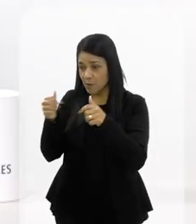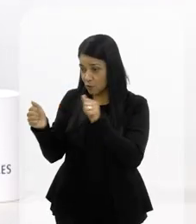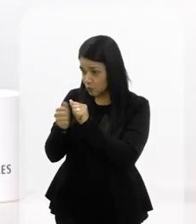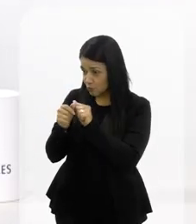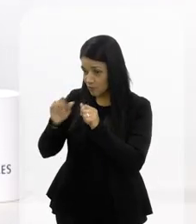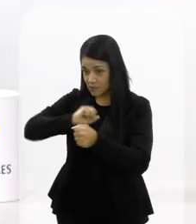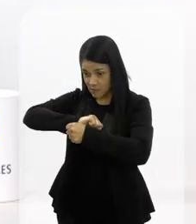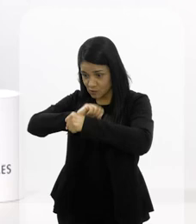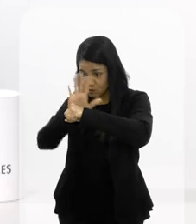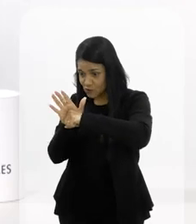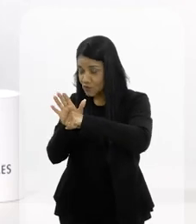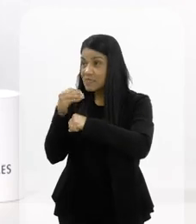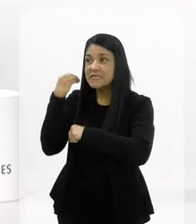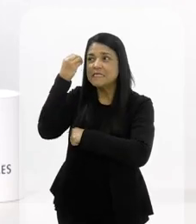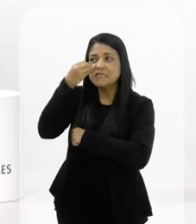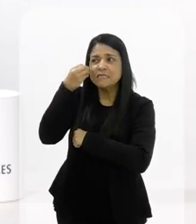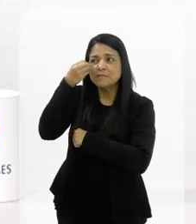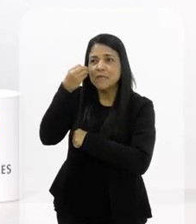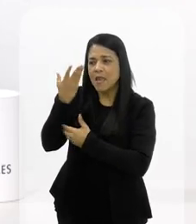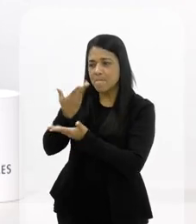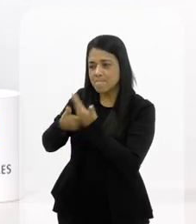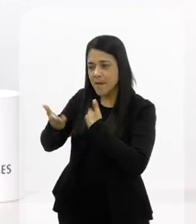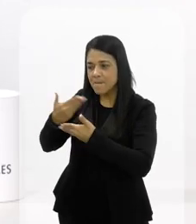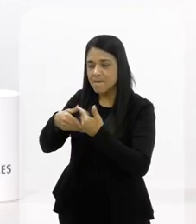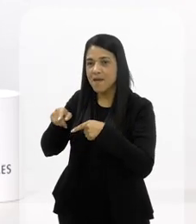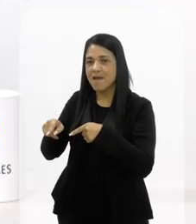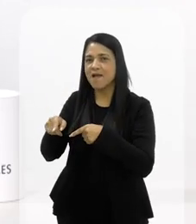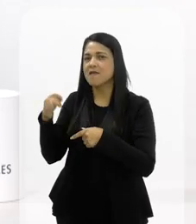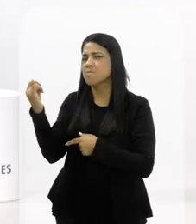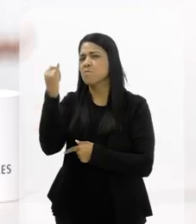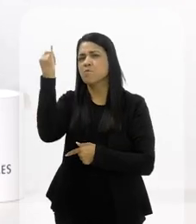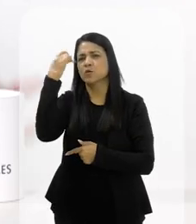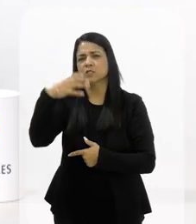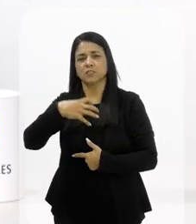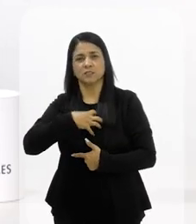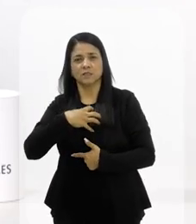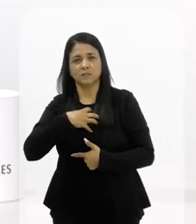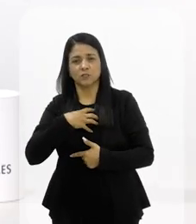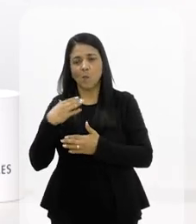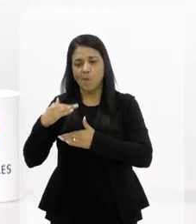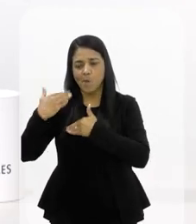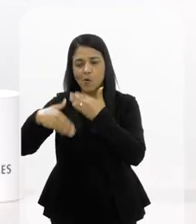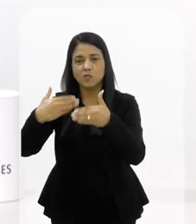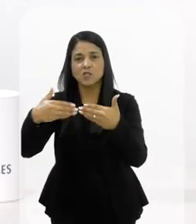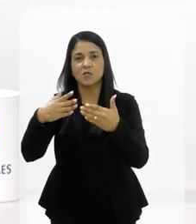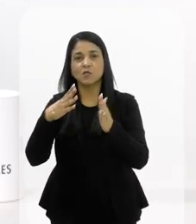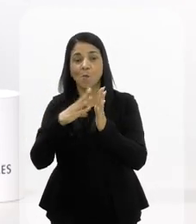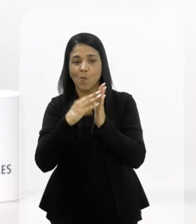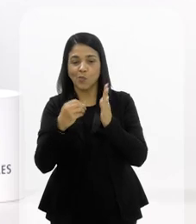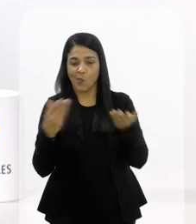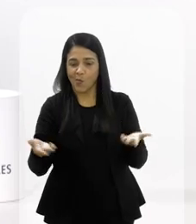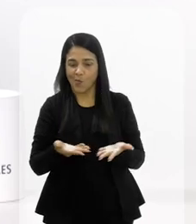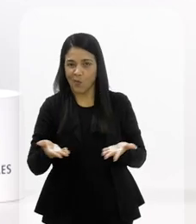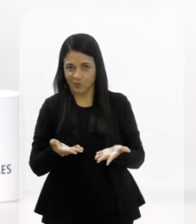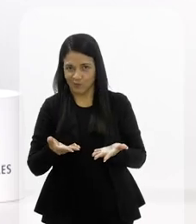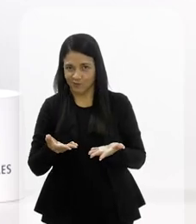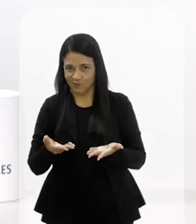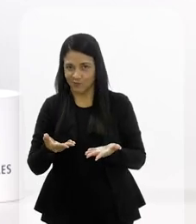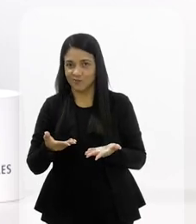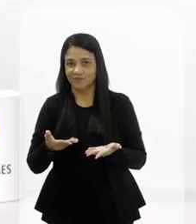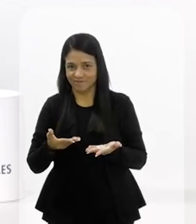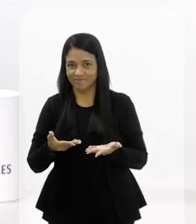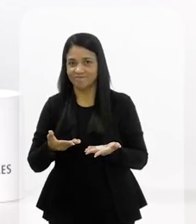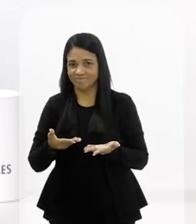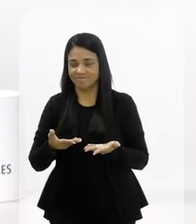contigo lá na Tijuca sobre essa experiência e eu sinto como isso foi importante pro processo de construção do modelo que eu tô desenvolvendo